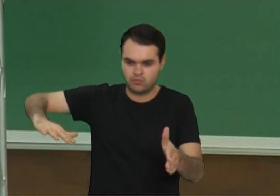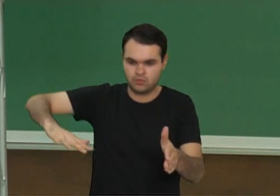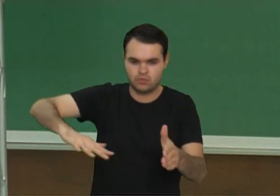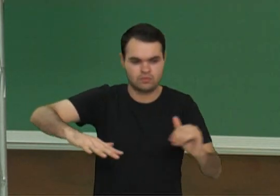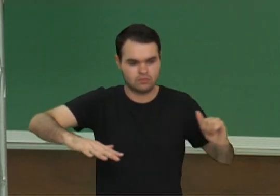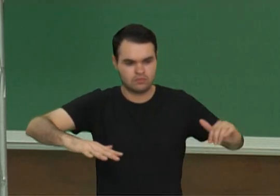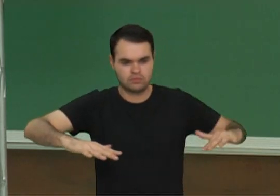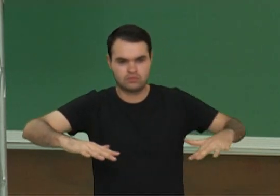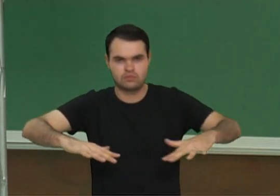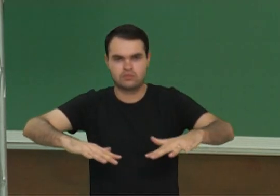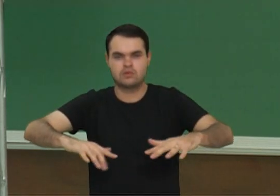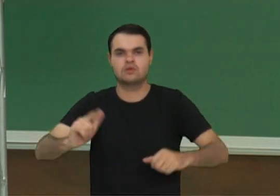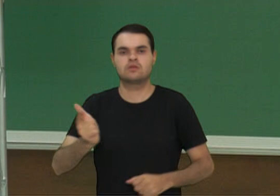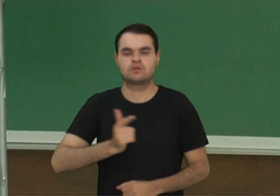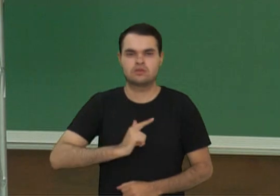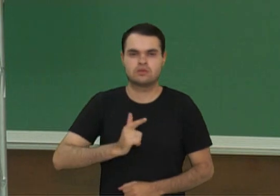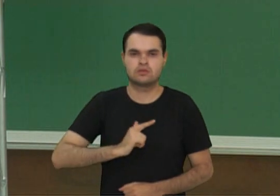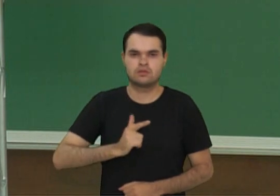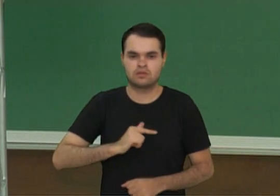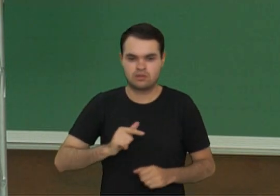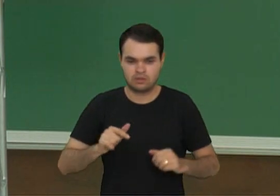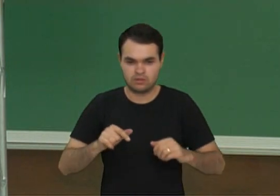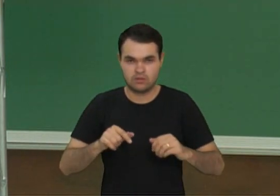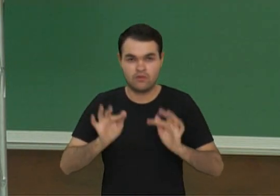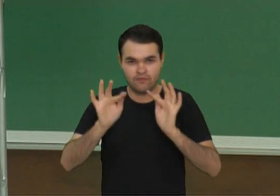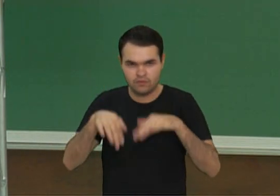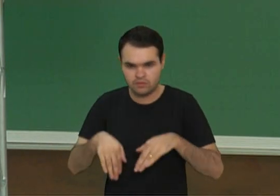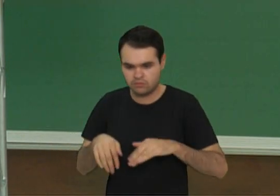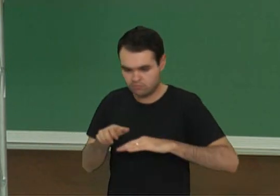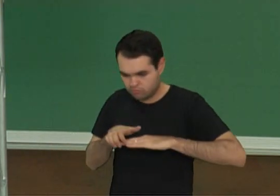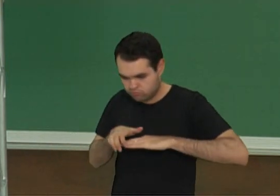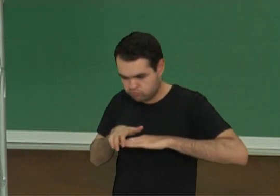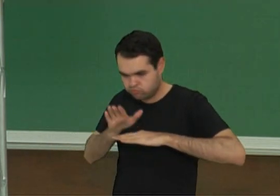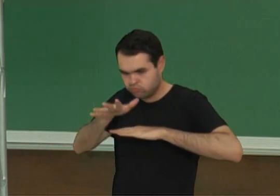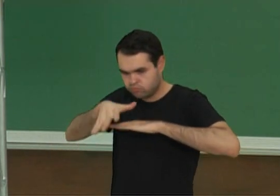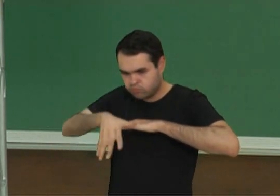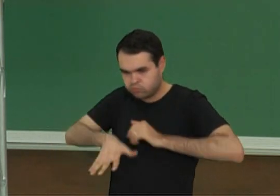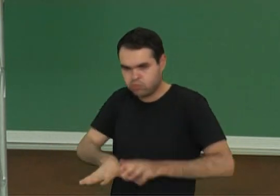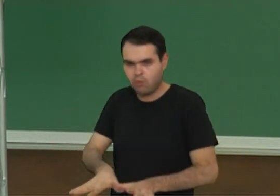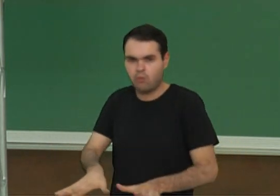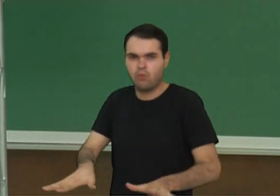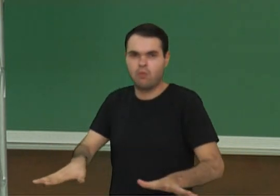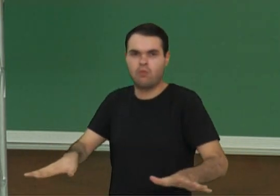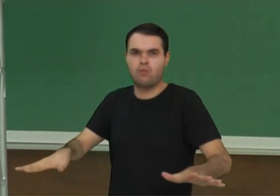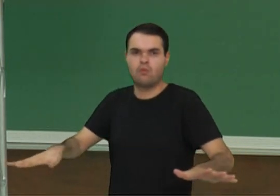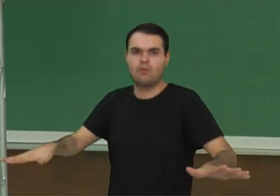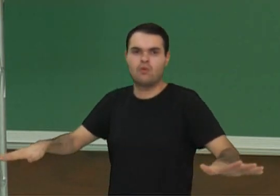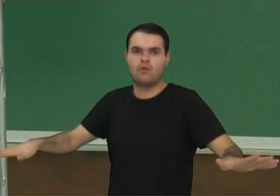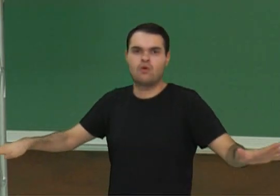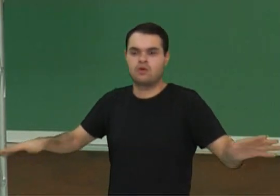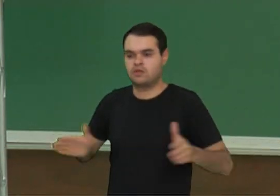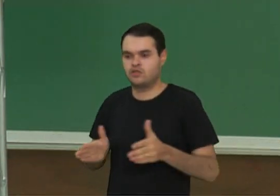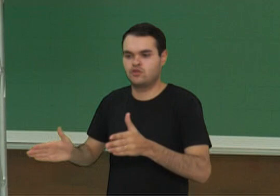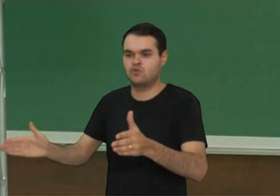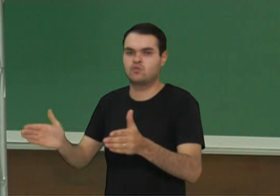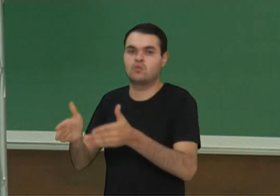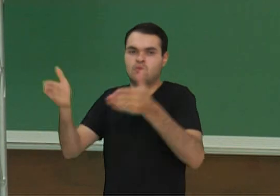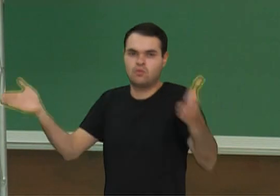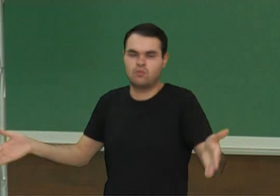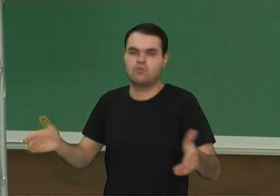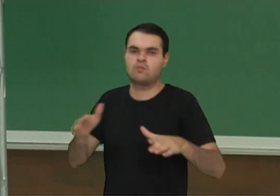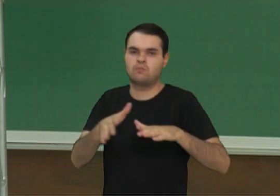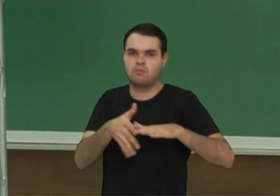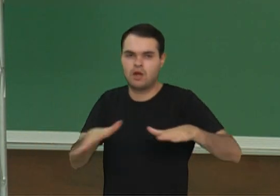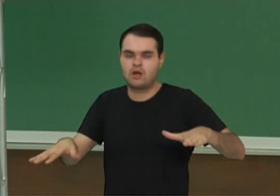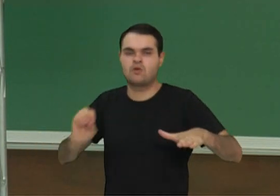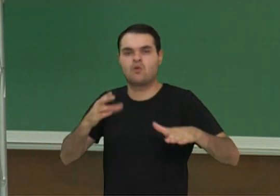principal, e aí nós temos aqui a foz do rio, que é onde o rio termina e vem a desaguar em um outro rio, mar ou oceano. E